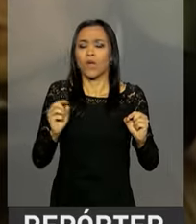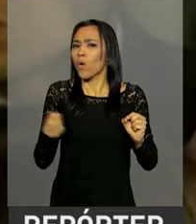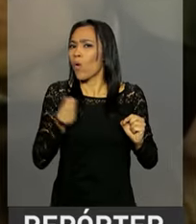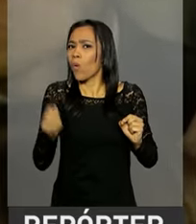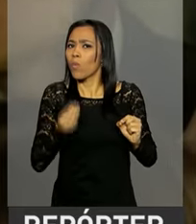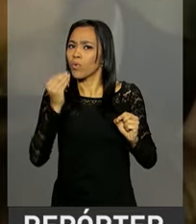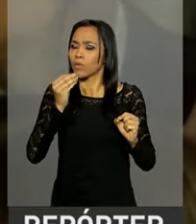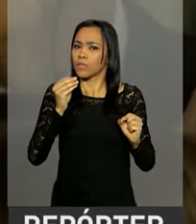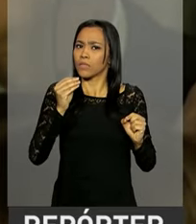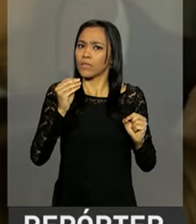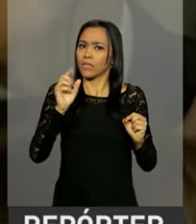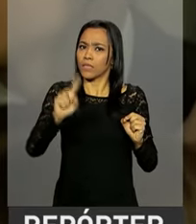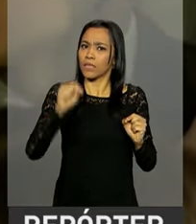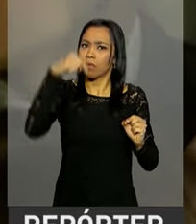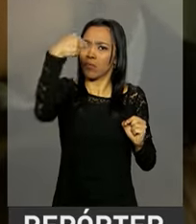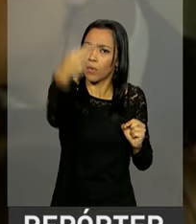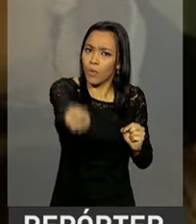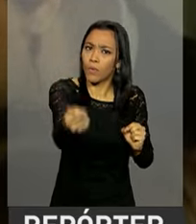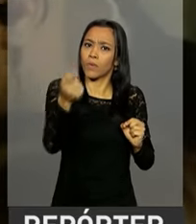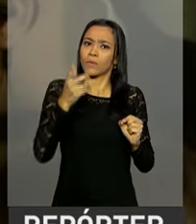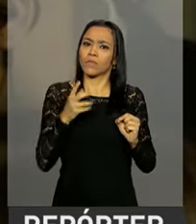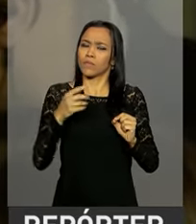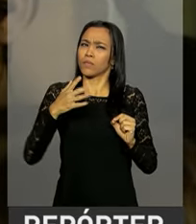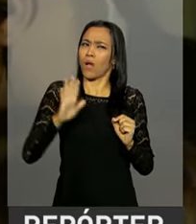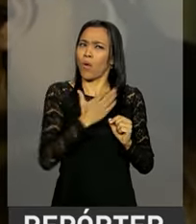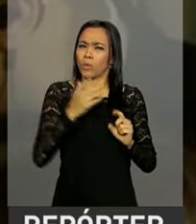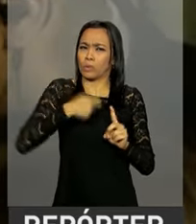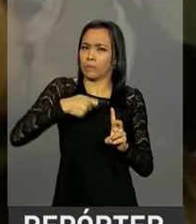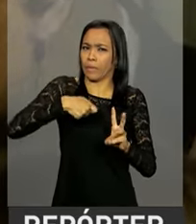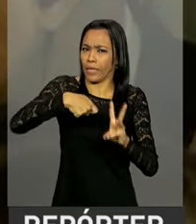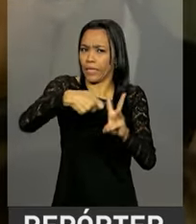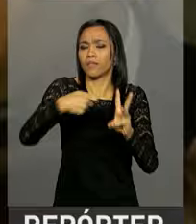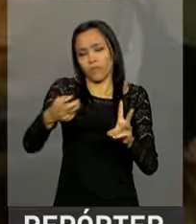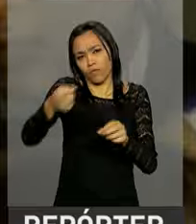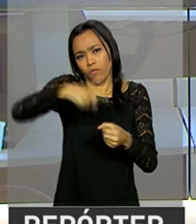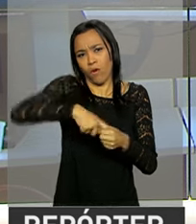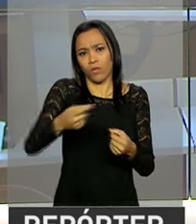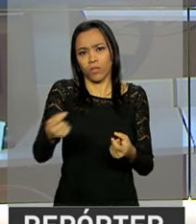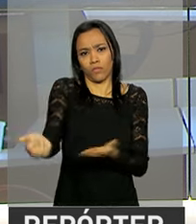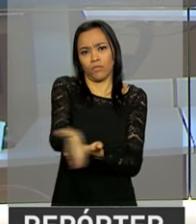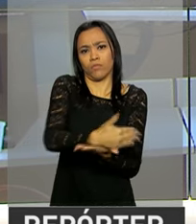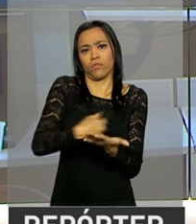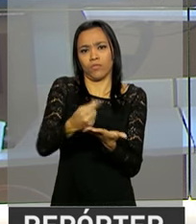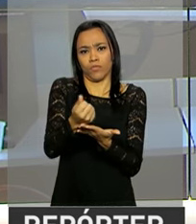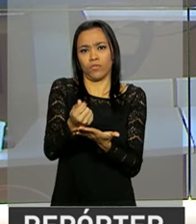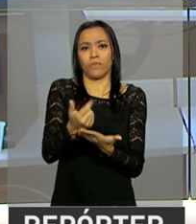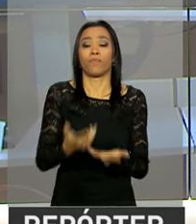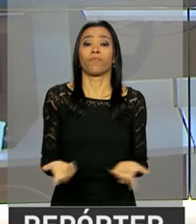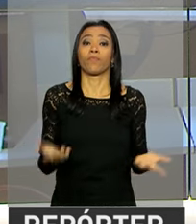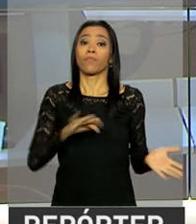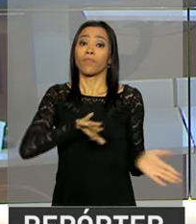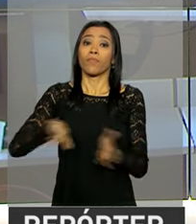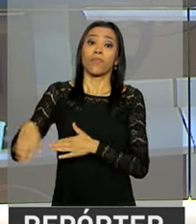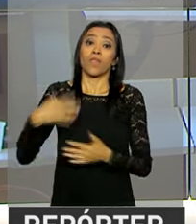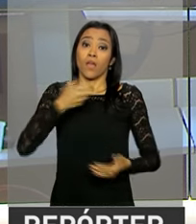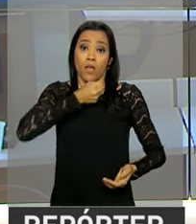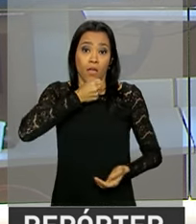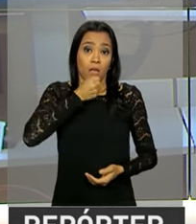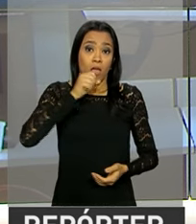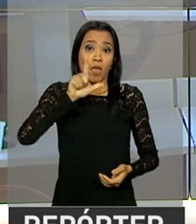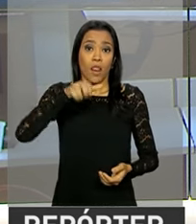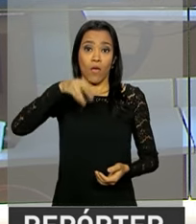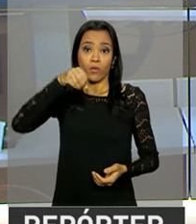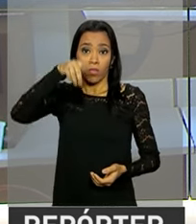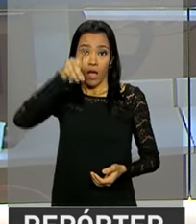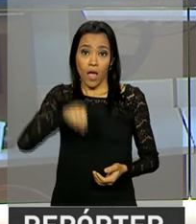da retomada da atividade, daí alguns meses, a arrecadação volta a crescer. E o repórter Leonardo Meira traz de São